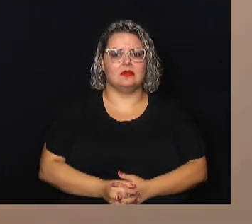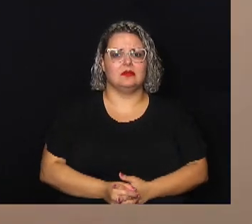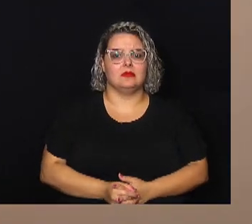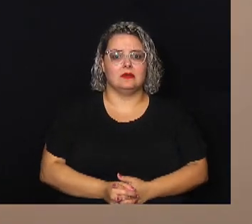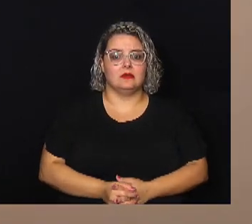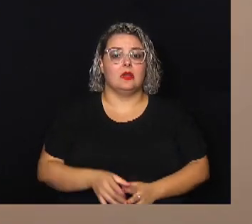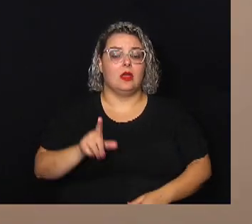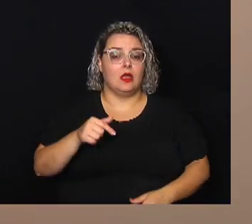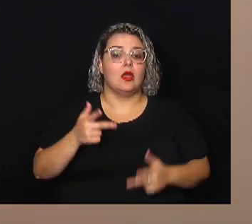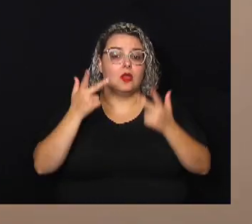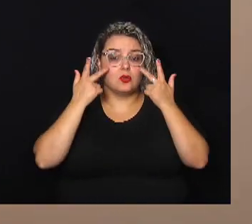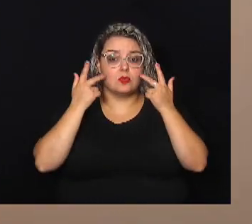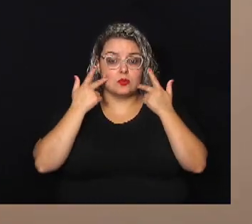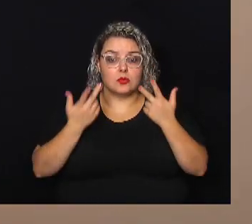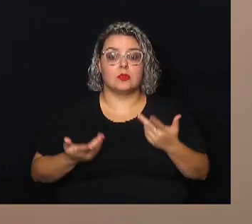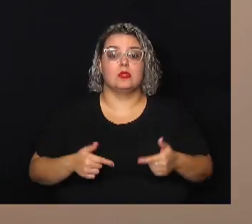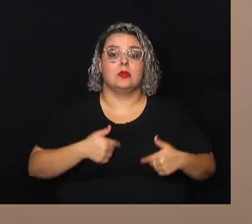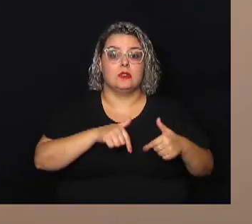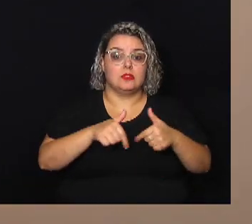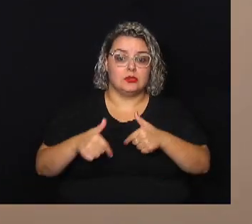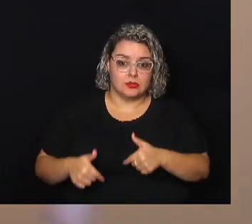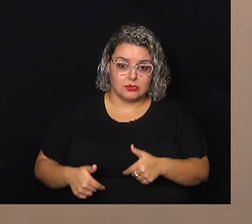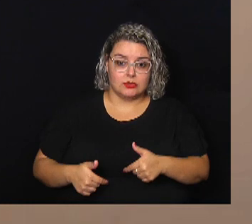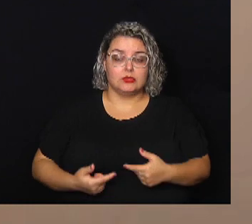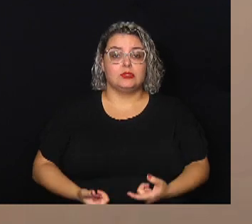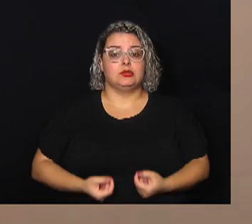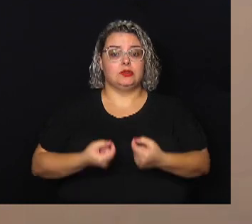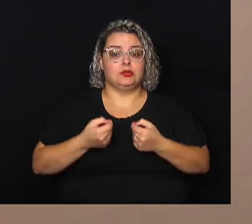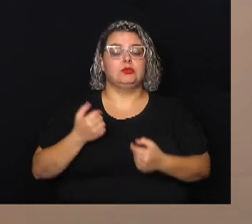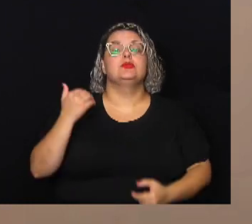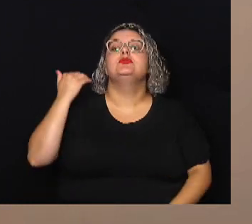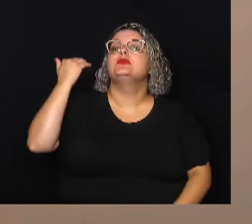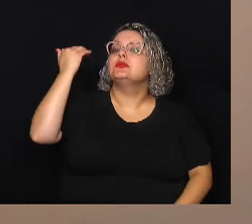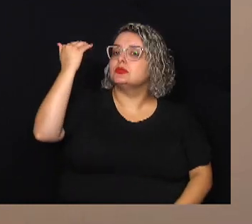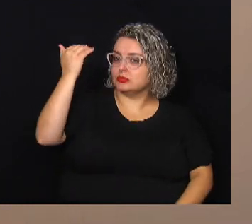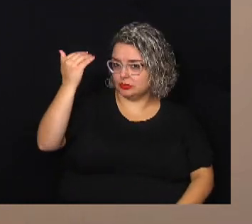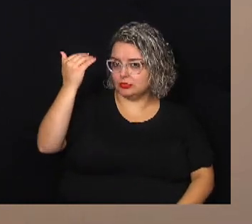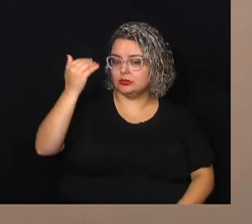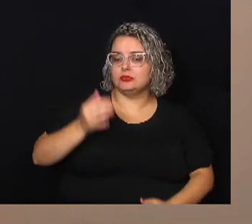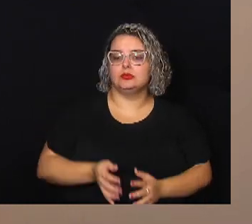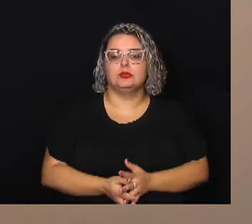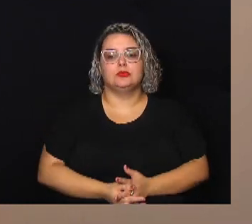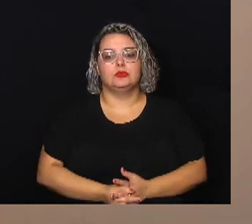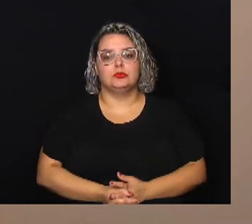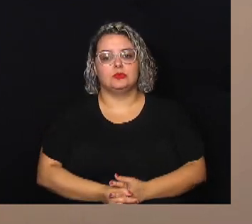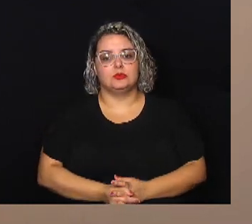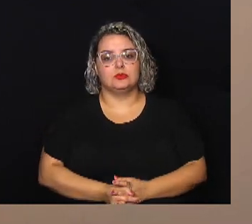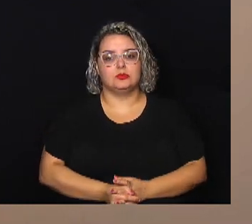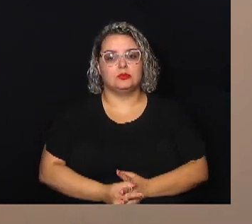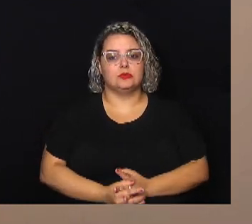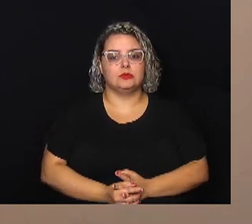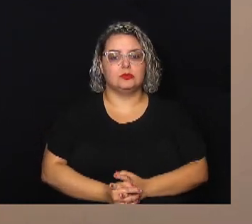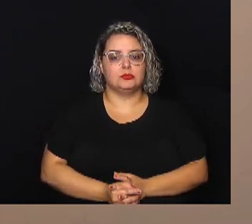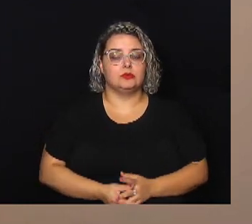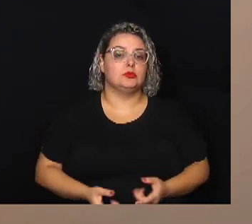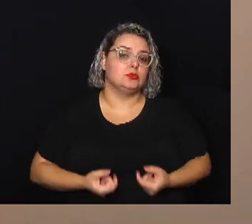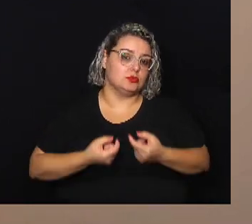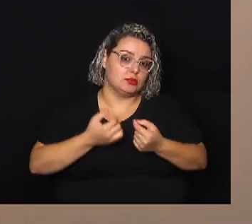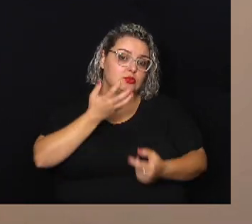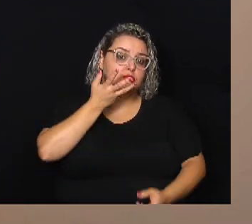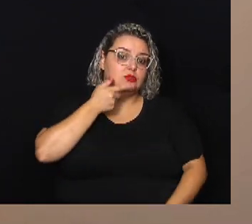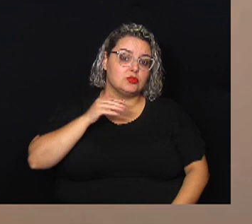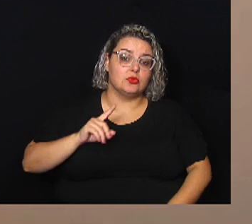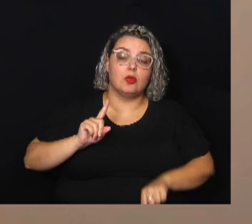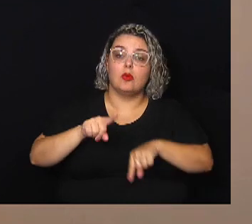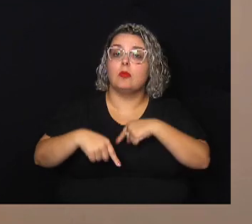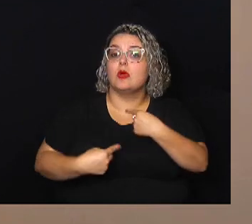Normalmente esses dados eles trabalham com os tumores de adultos, né? Os tumores de crianças eles acabam tendo uma outra incidência